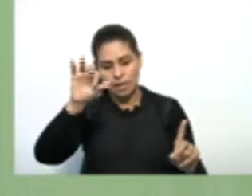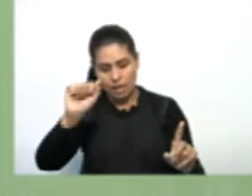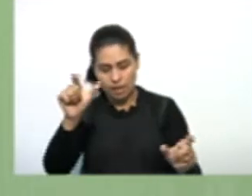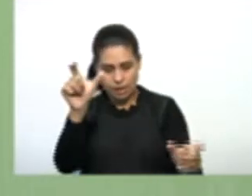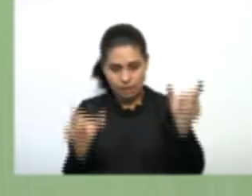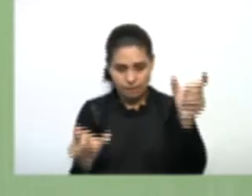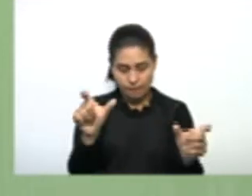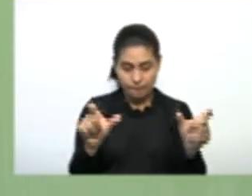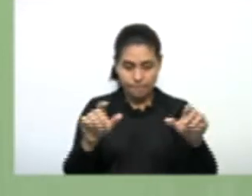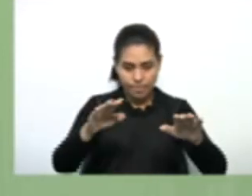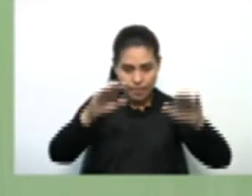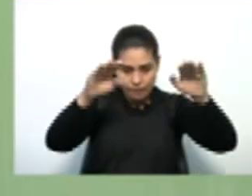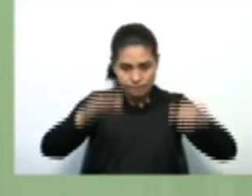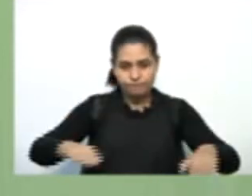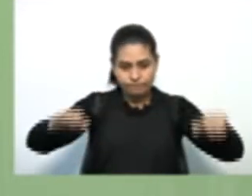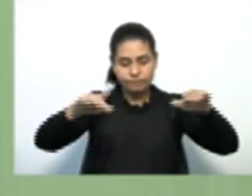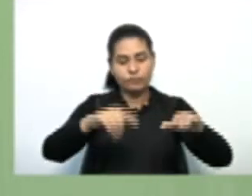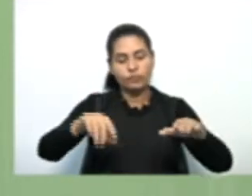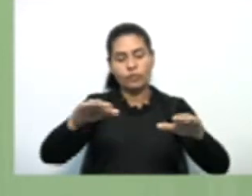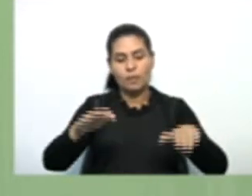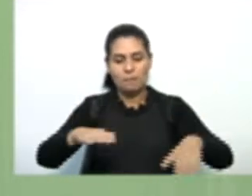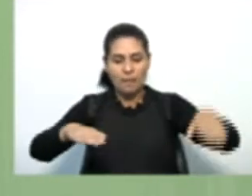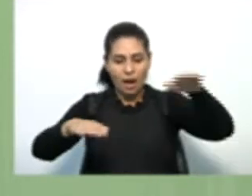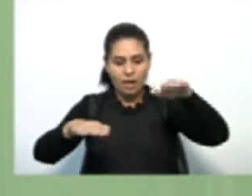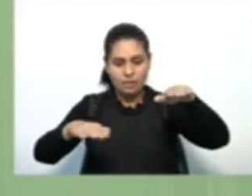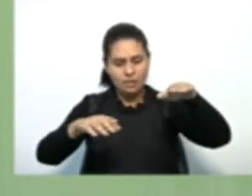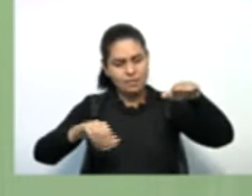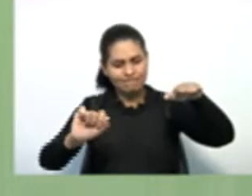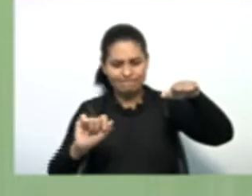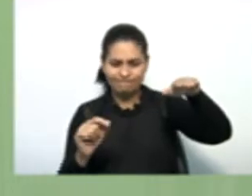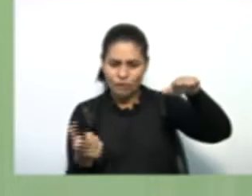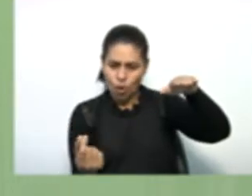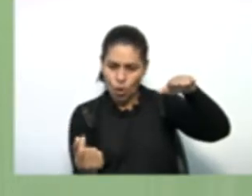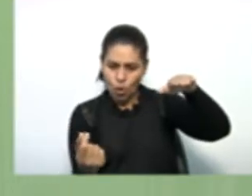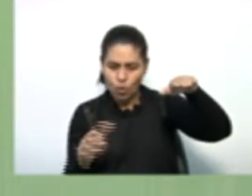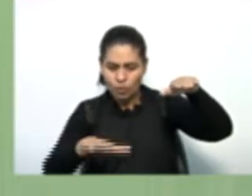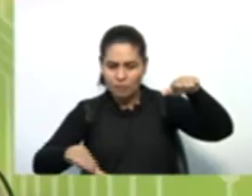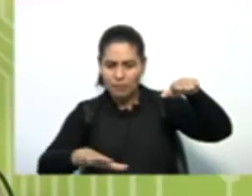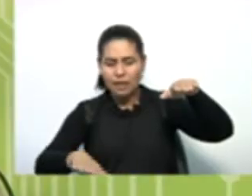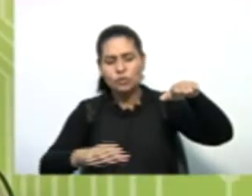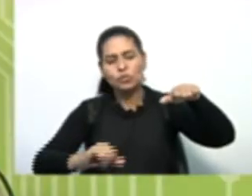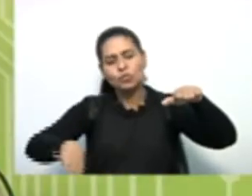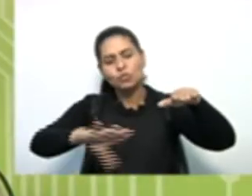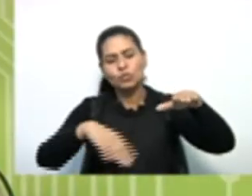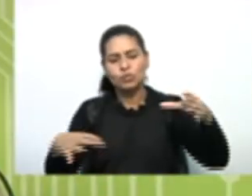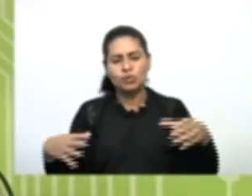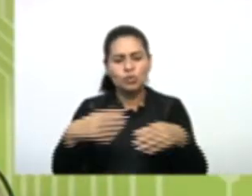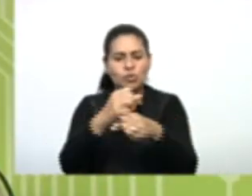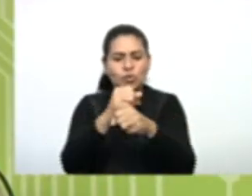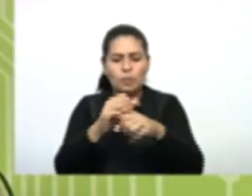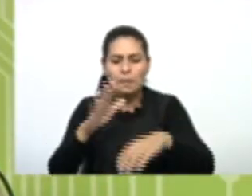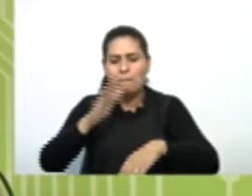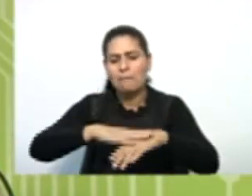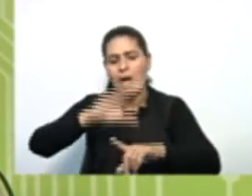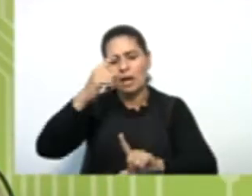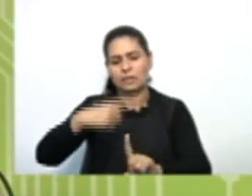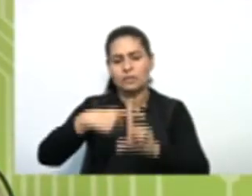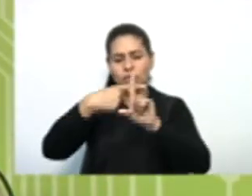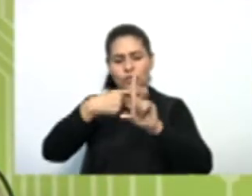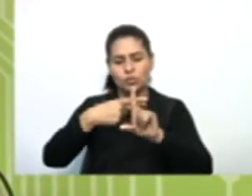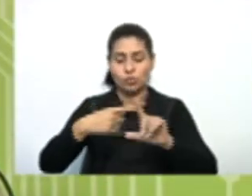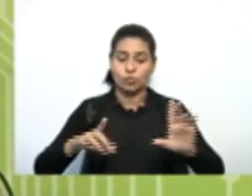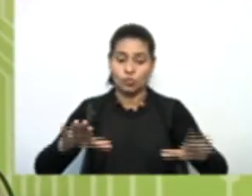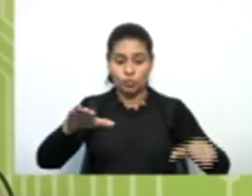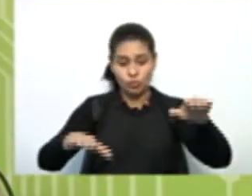são superiores aos custos. O lucro, então, é toda aquela receita que é maior do que os